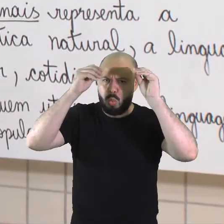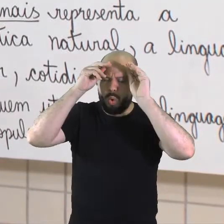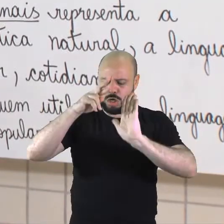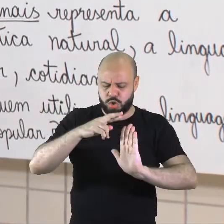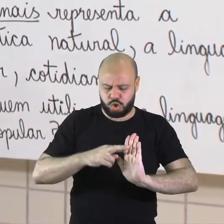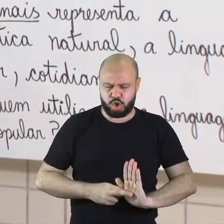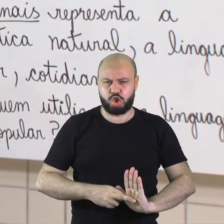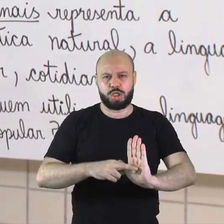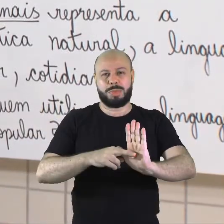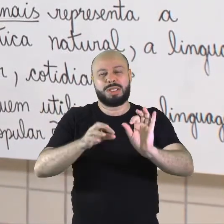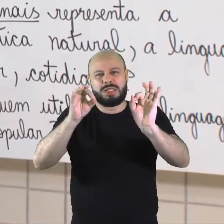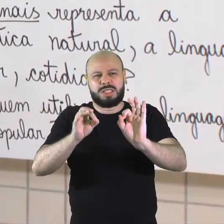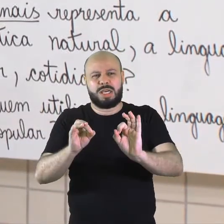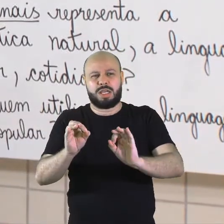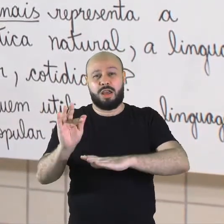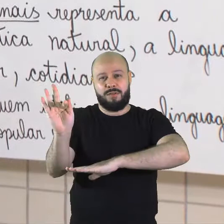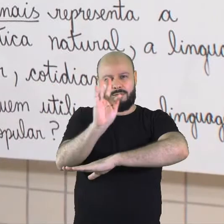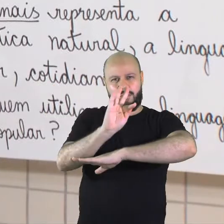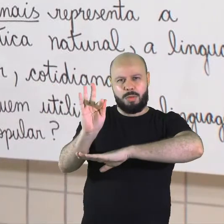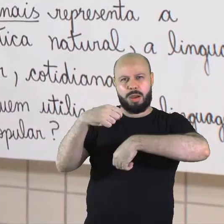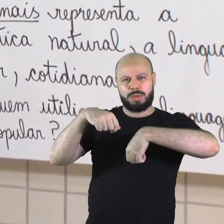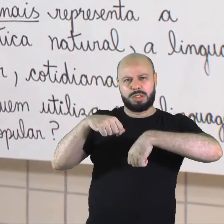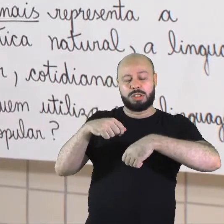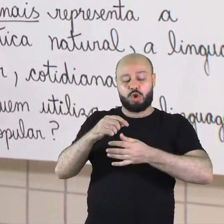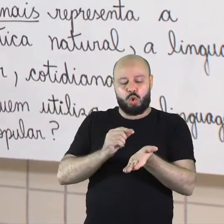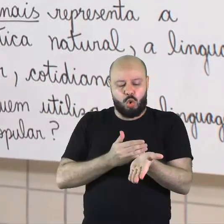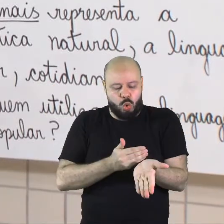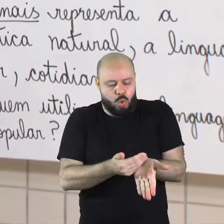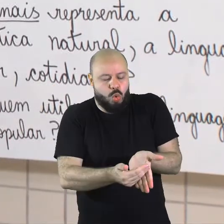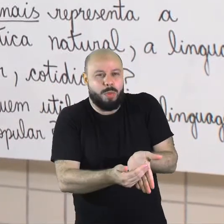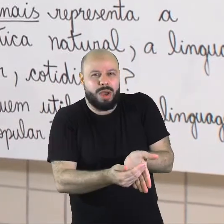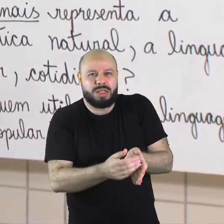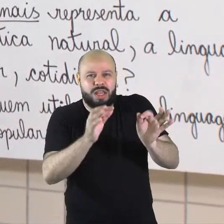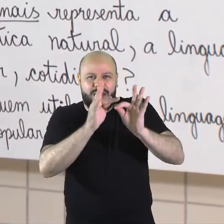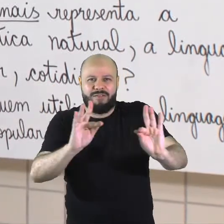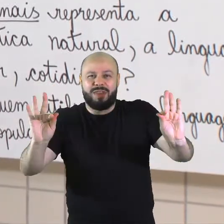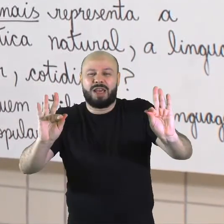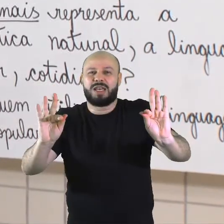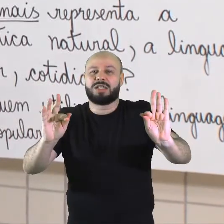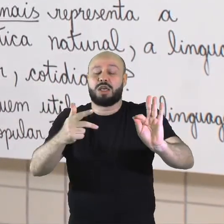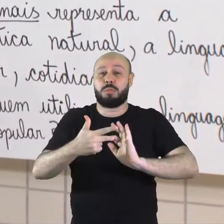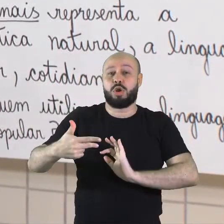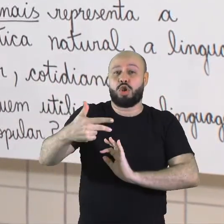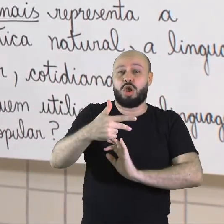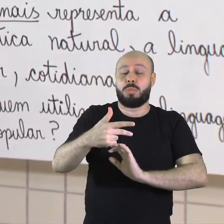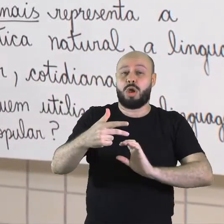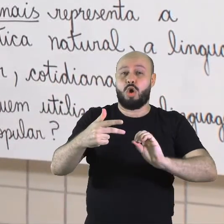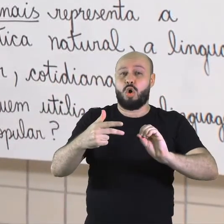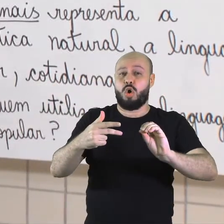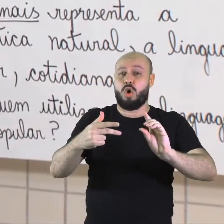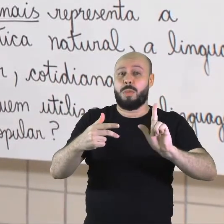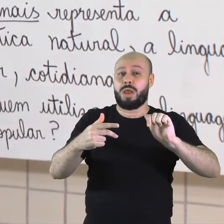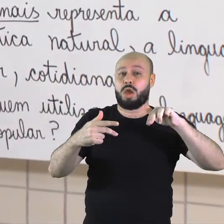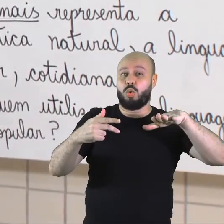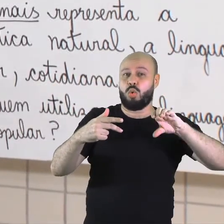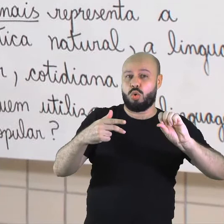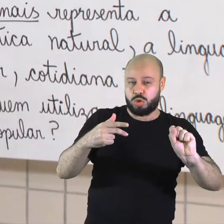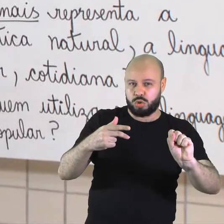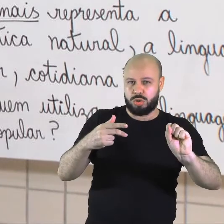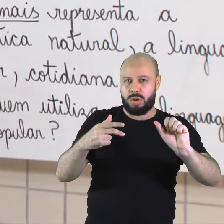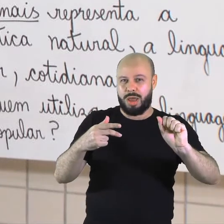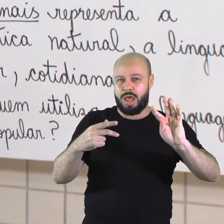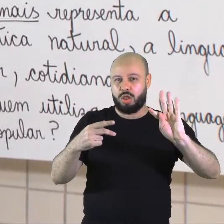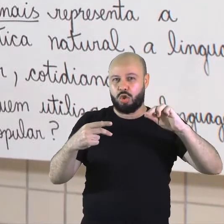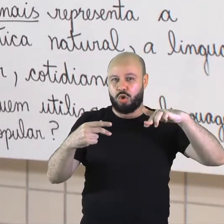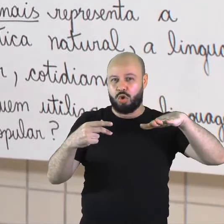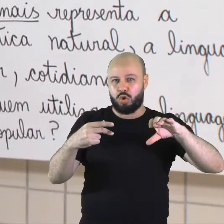normativa, que prescreve que não se inicia orações com pronomes oblíquos atos, no caso o me aí.